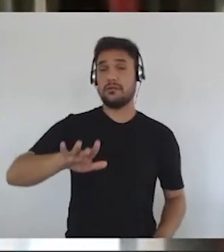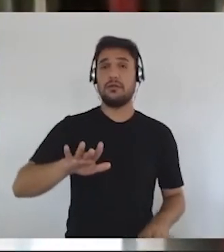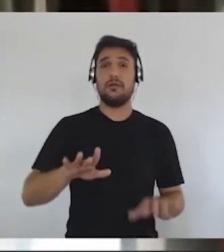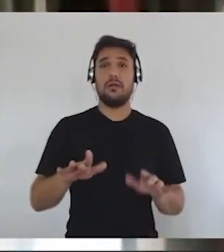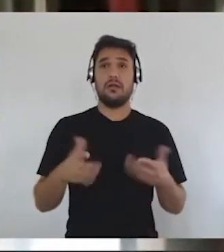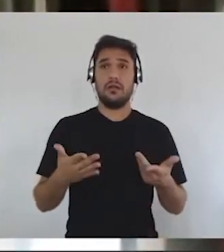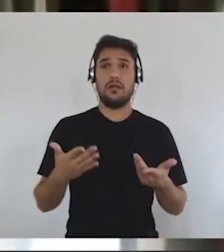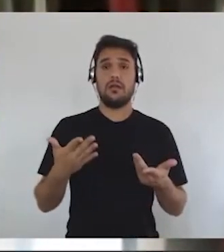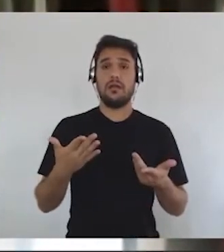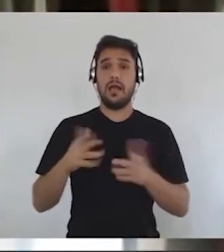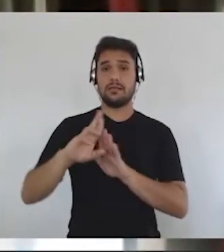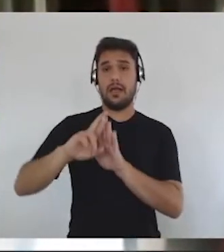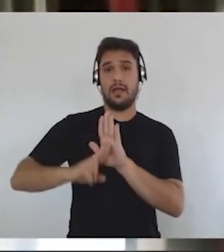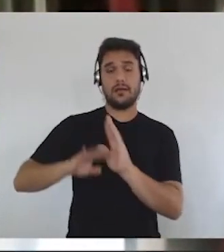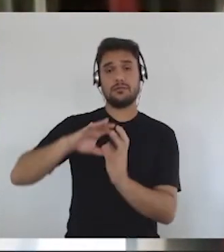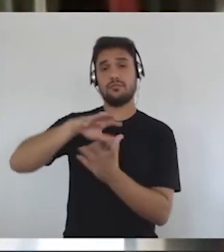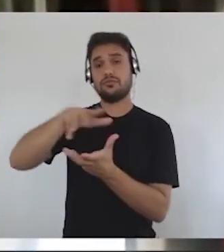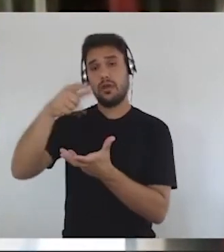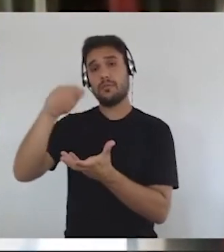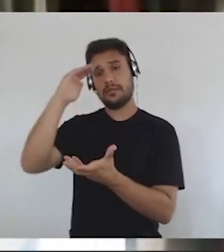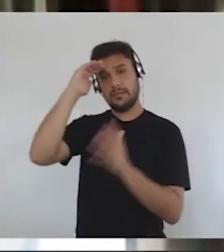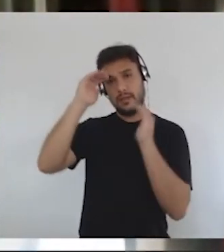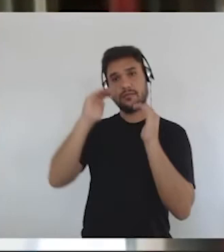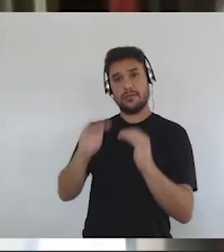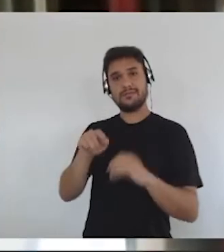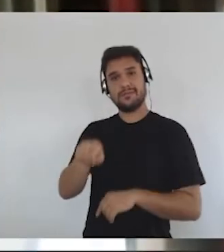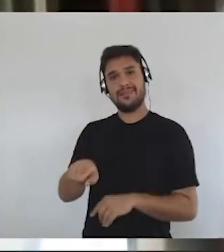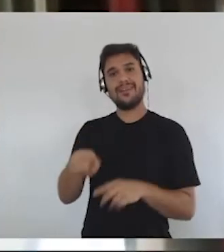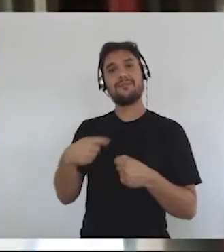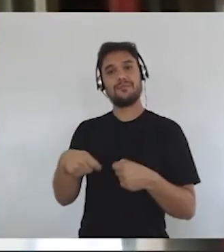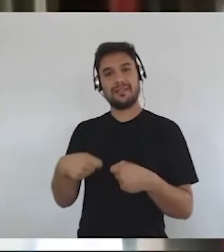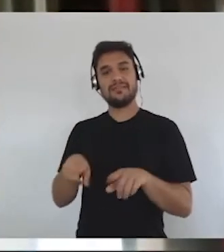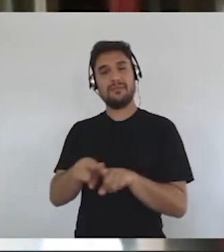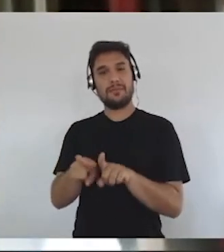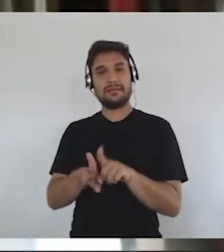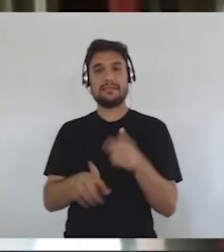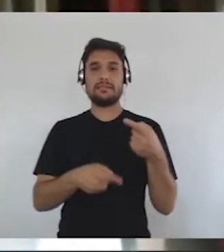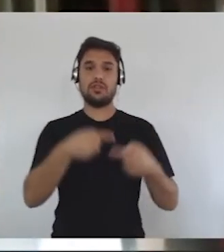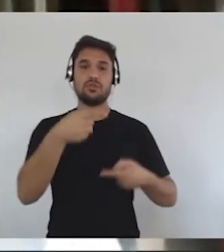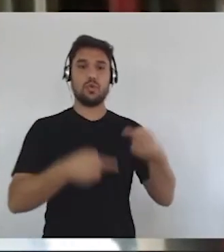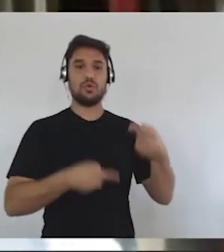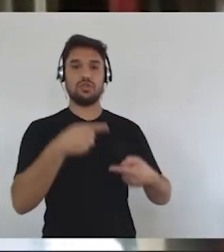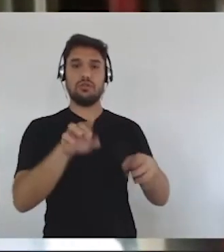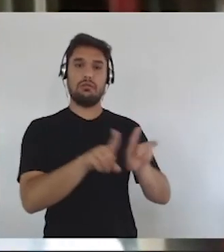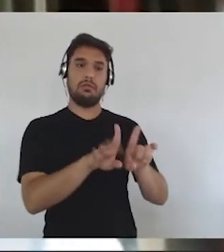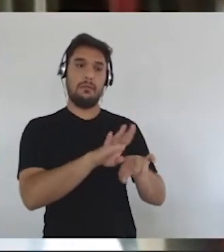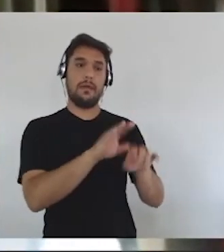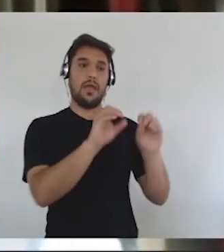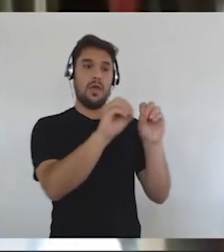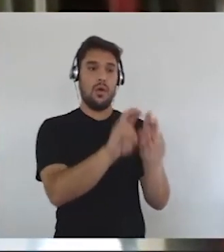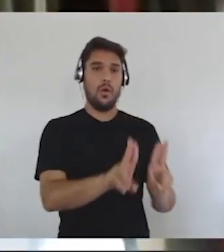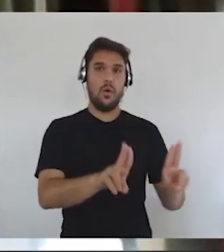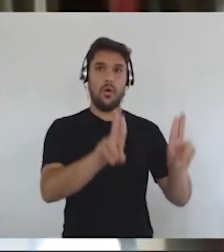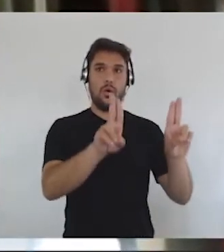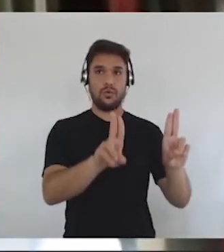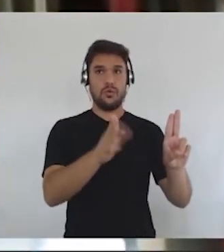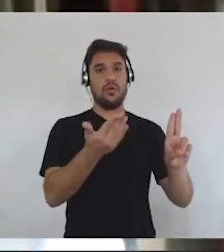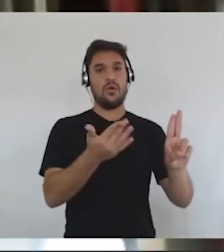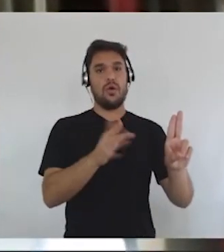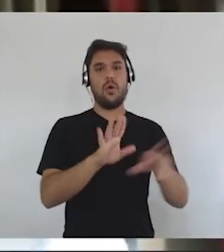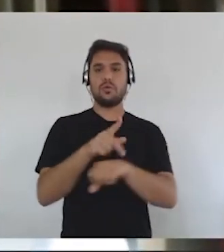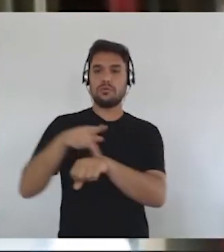verdade, as normas internacionais vão ter que ser cumpridas, porque isso vai ter que ser levado a um foro multilateral que é a ONU, os Estados vão ter que ceder,